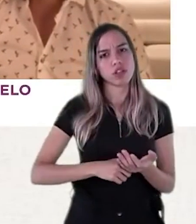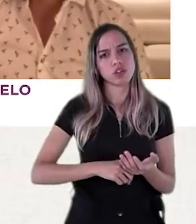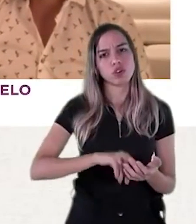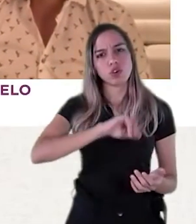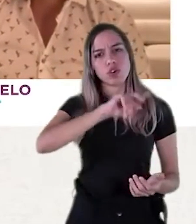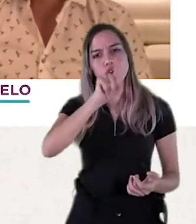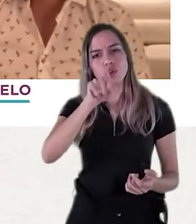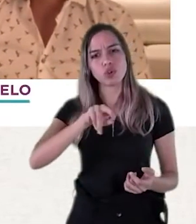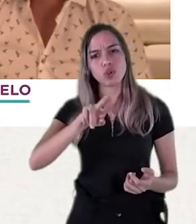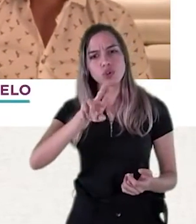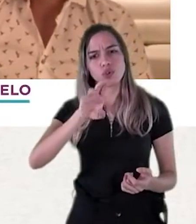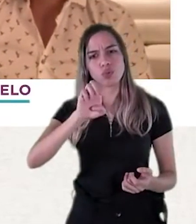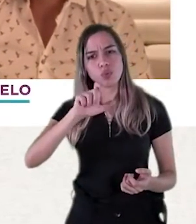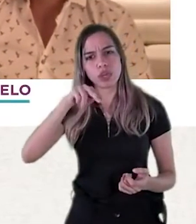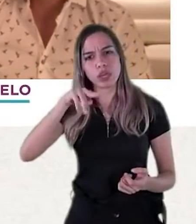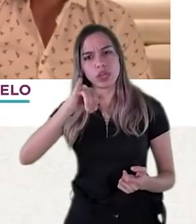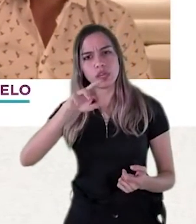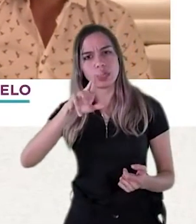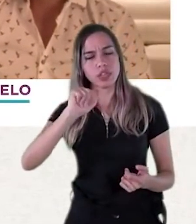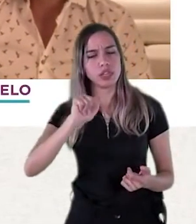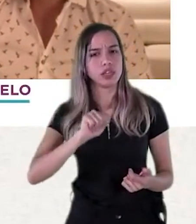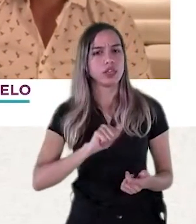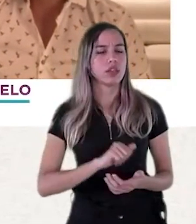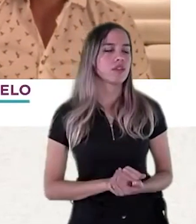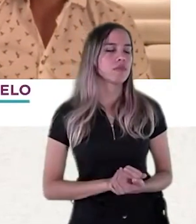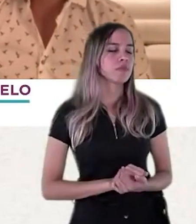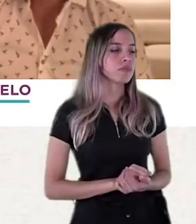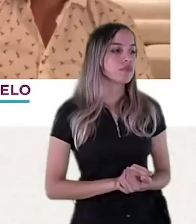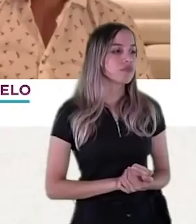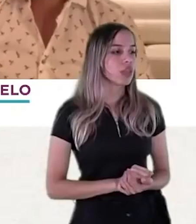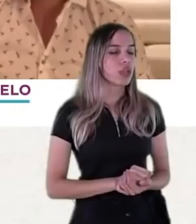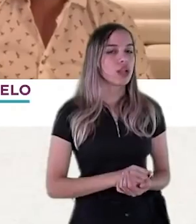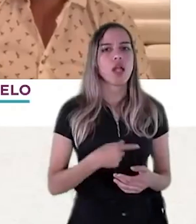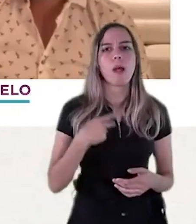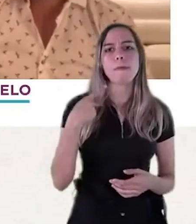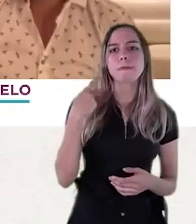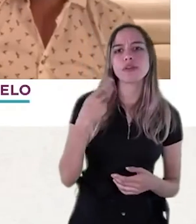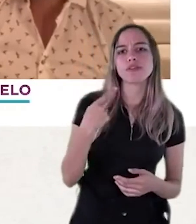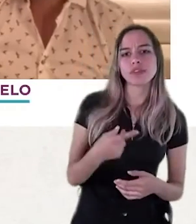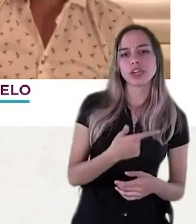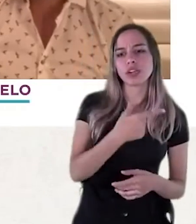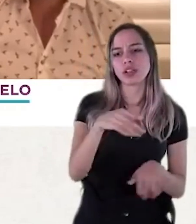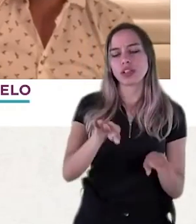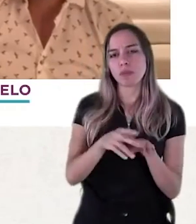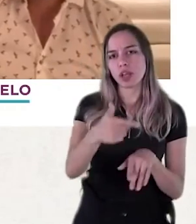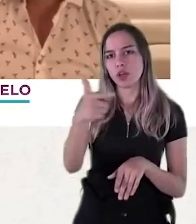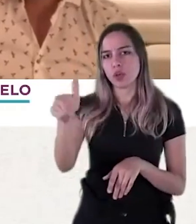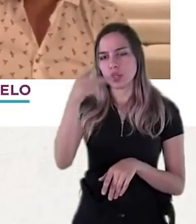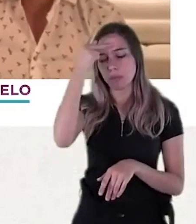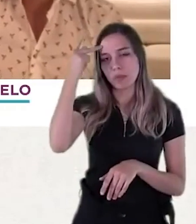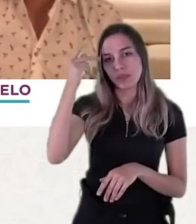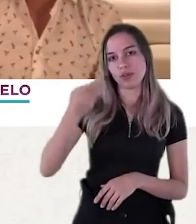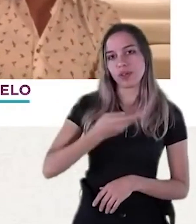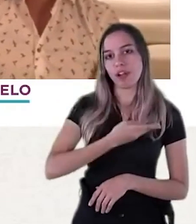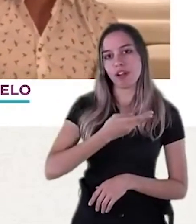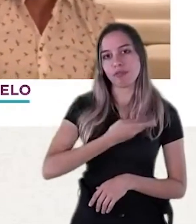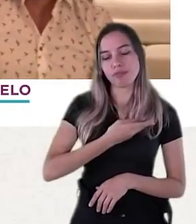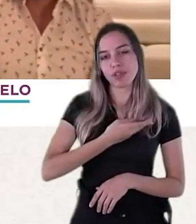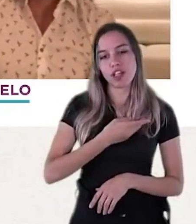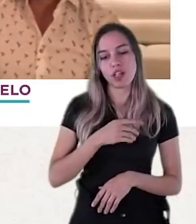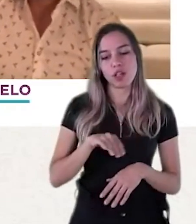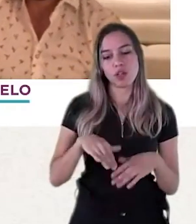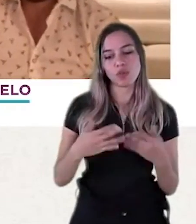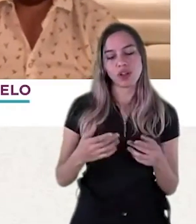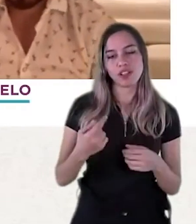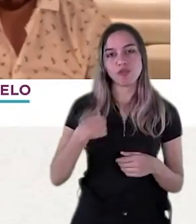ao Marco Antônio, o prefeito, todo mundo que é amigo há tantos anos, e como eu estou chegando em Itabira, quando a gente chega na casa dos